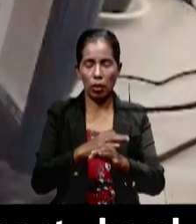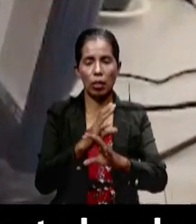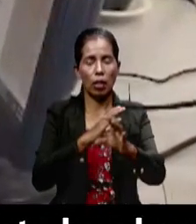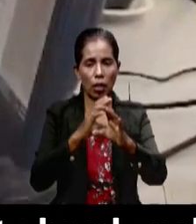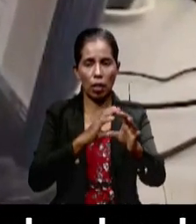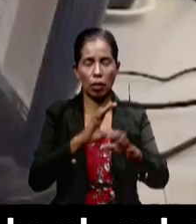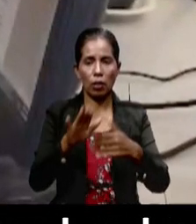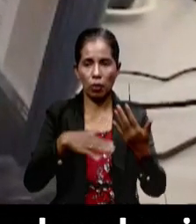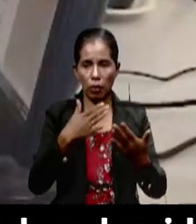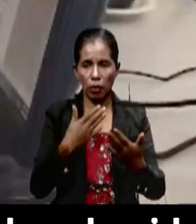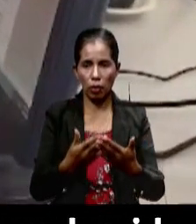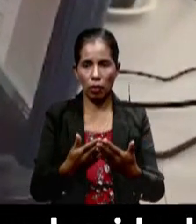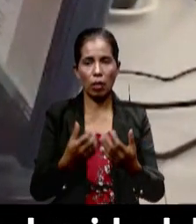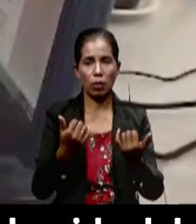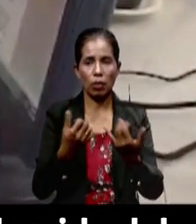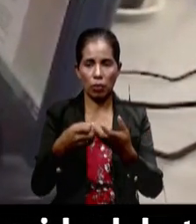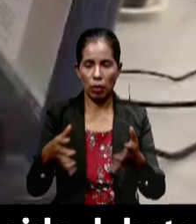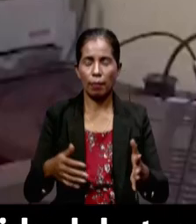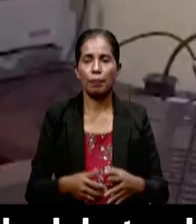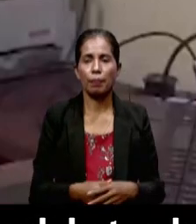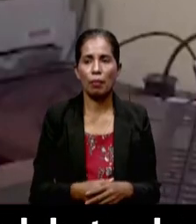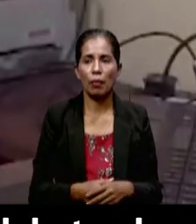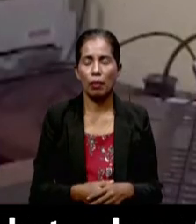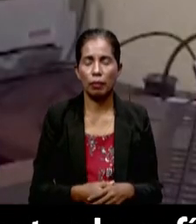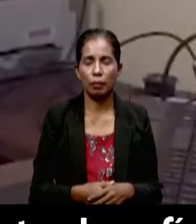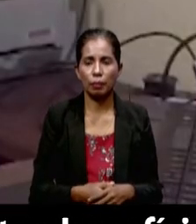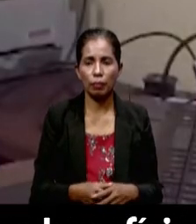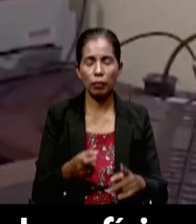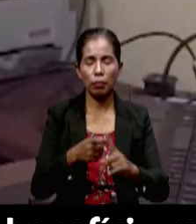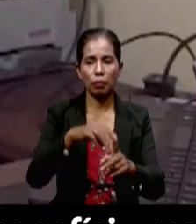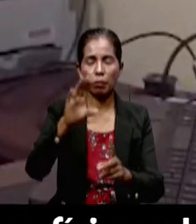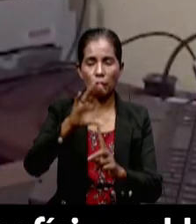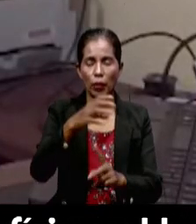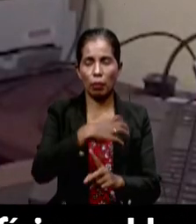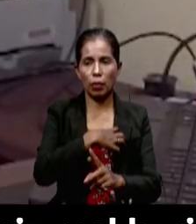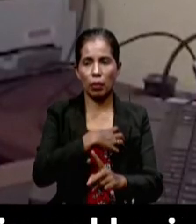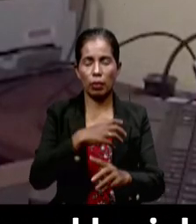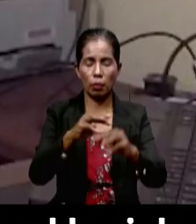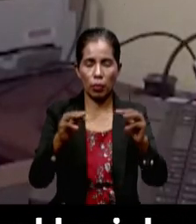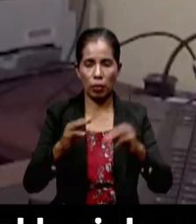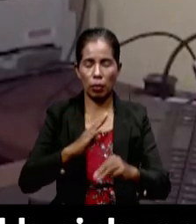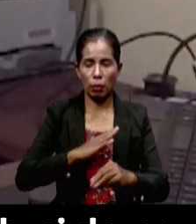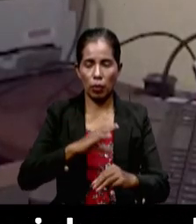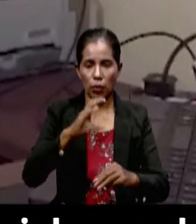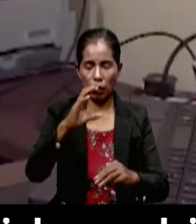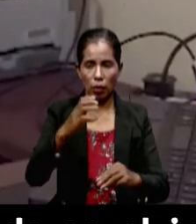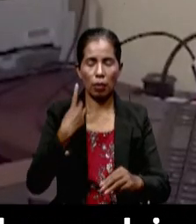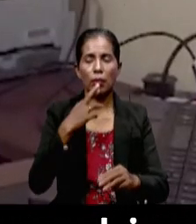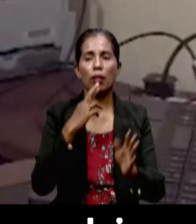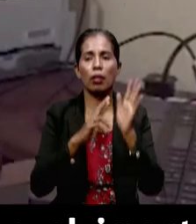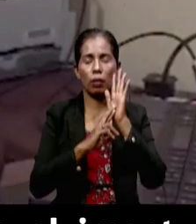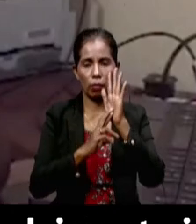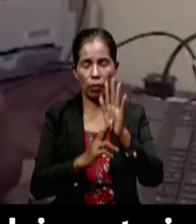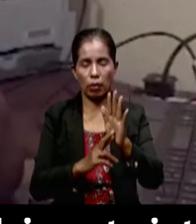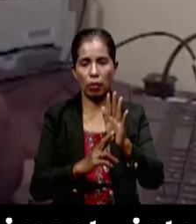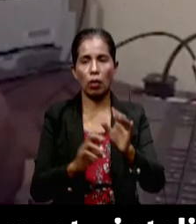ba careta sira nebe avariado ona. Hoje comando polícia município Baucau a minha recomendação maka